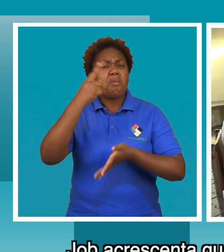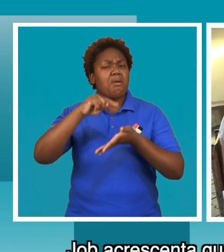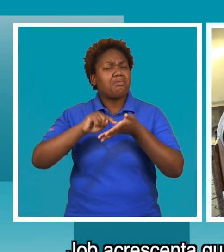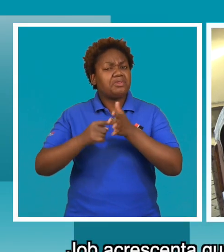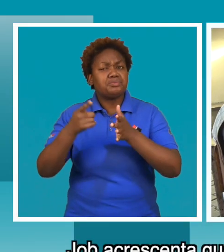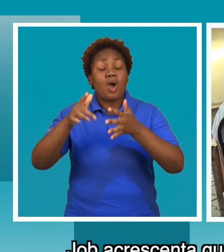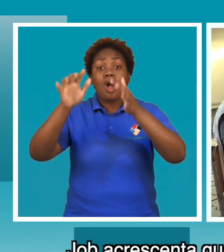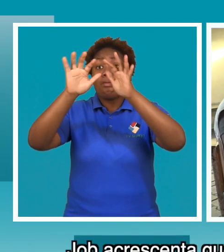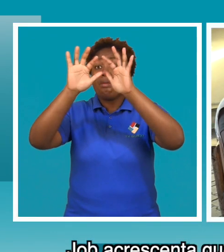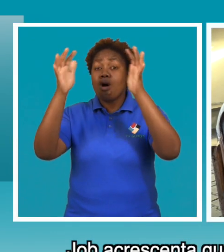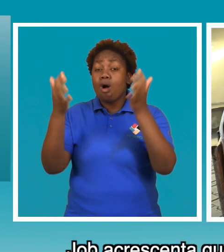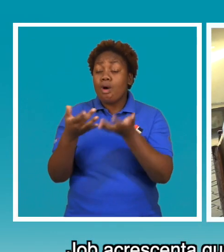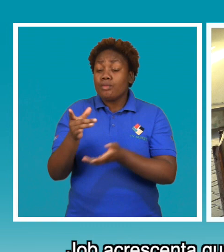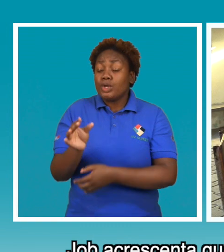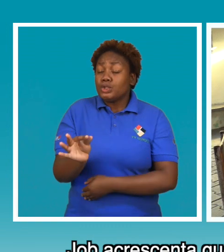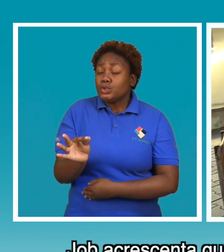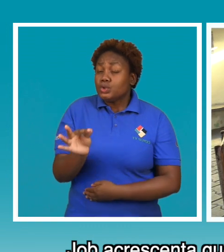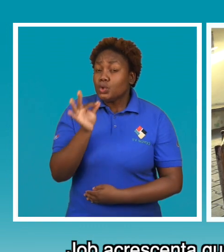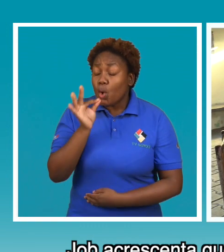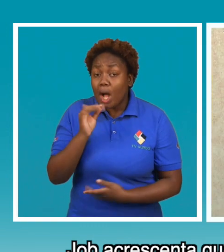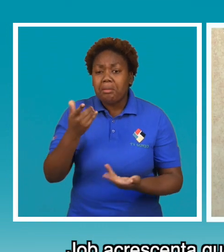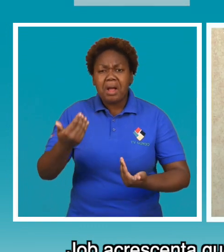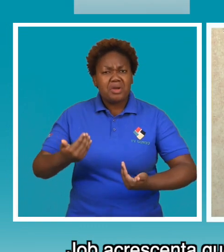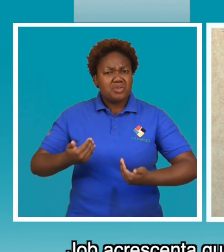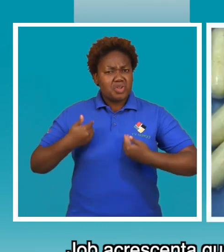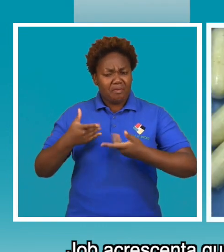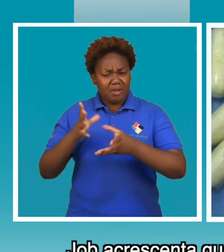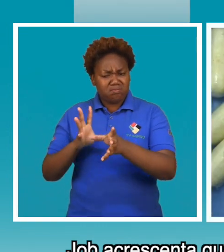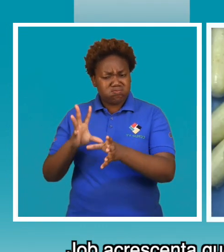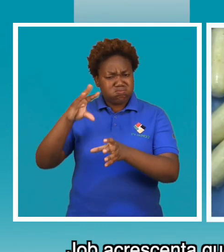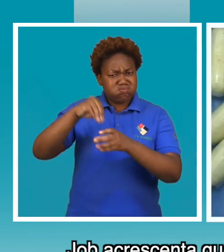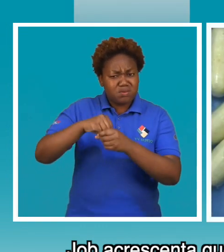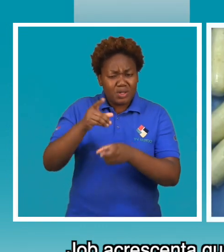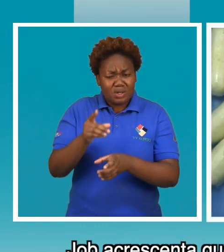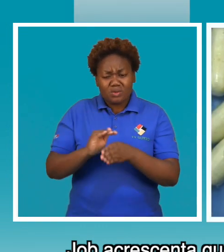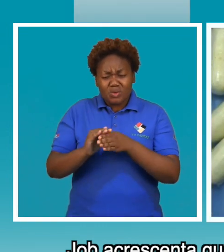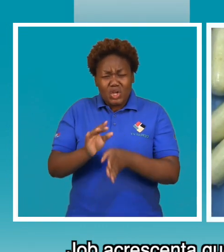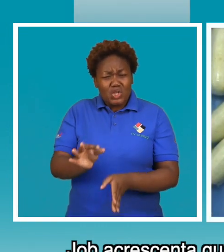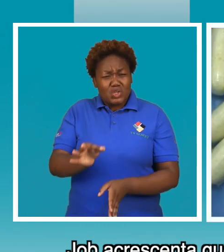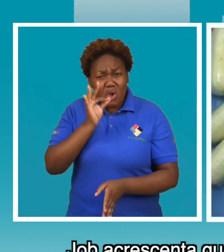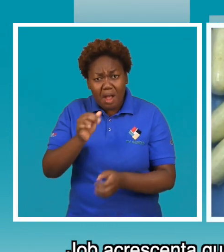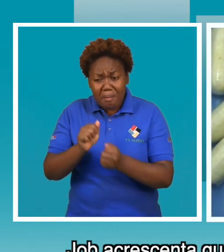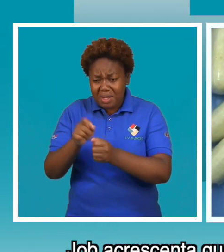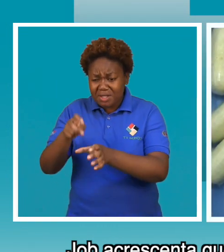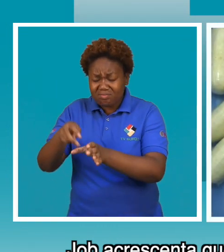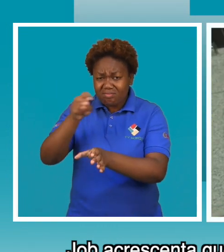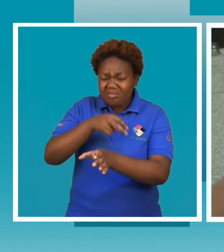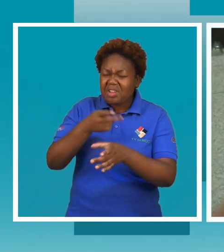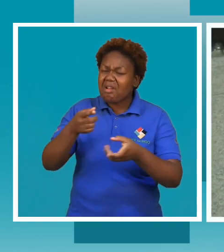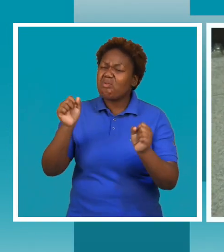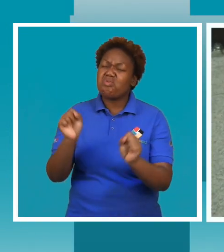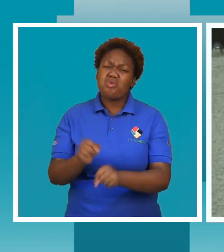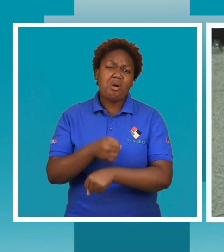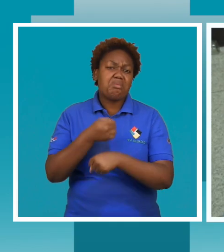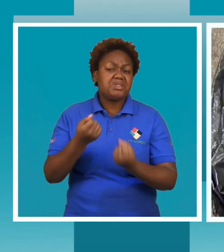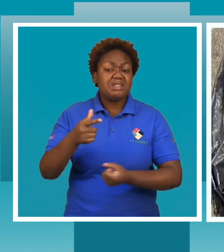Job acrescenta que, uma vez no mundo da droga, torna-se difícil os jovens saírem deste abismo.